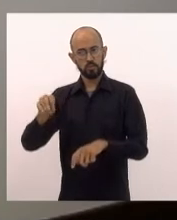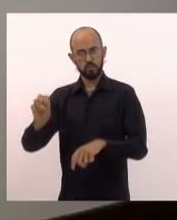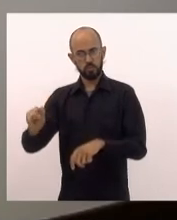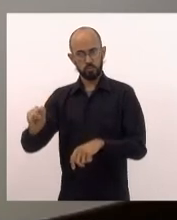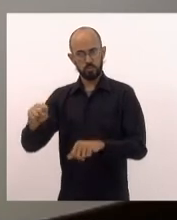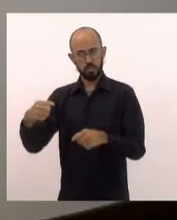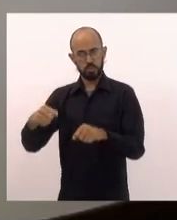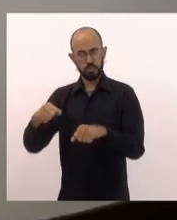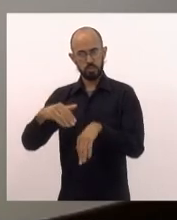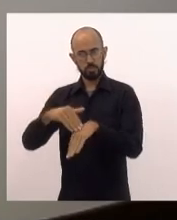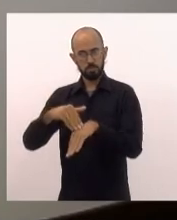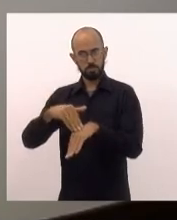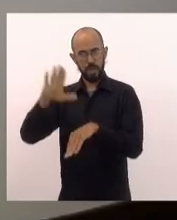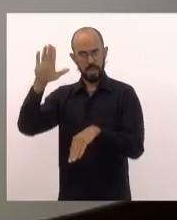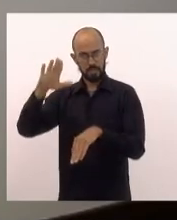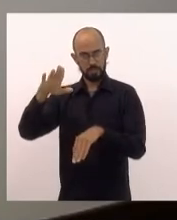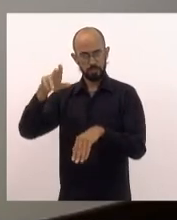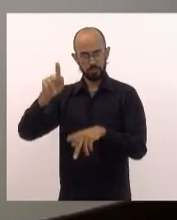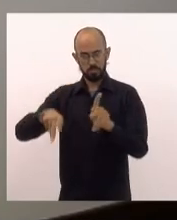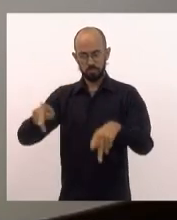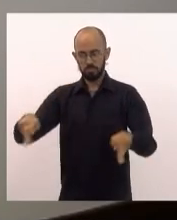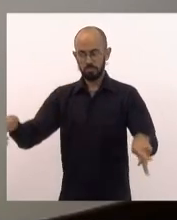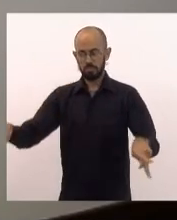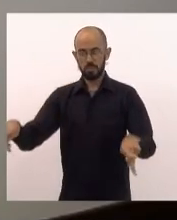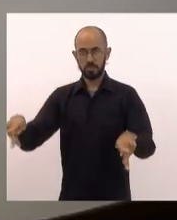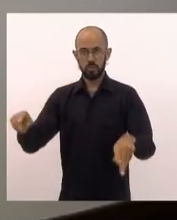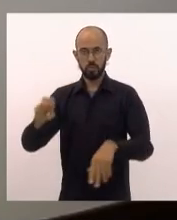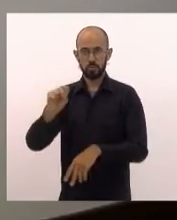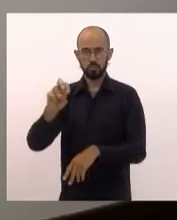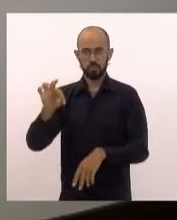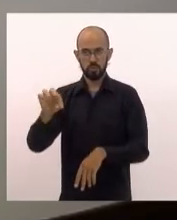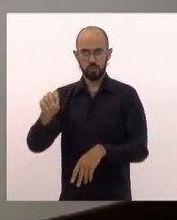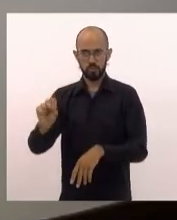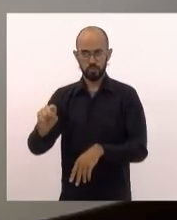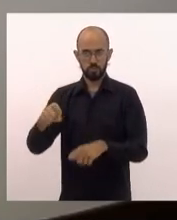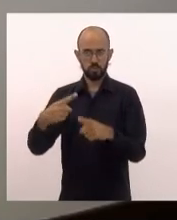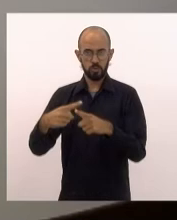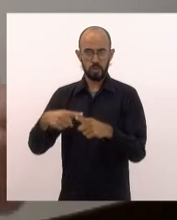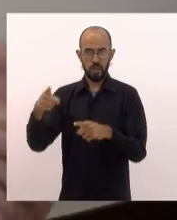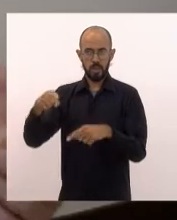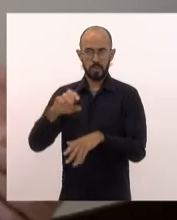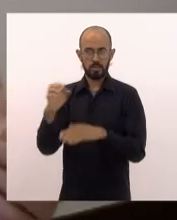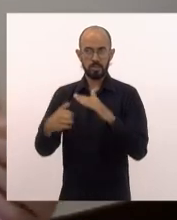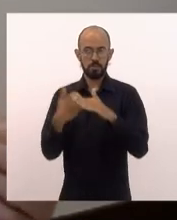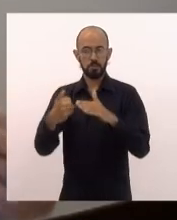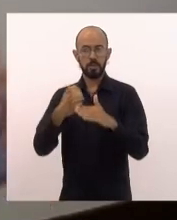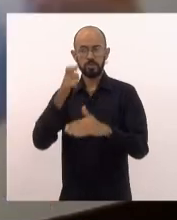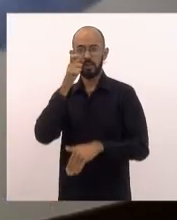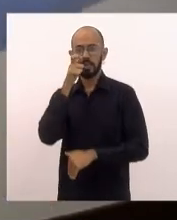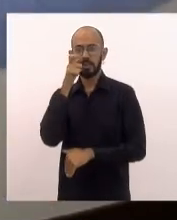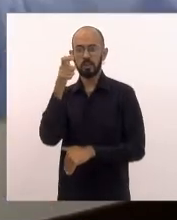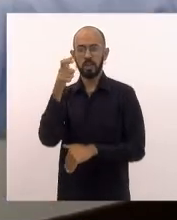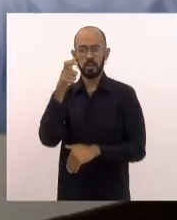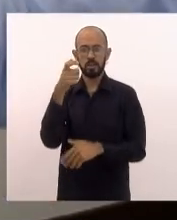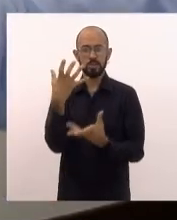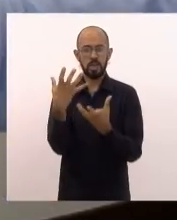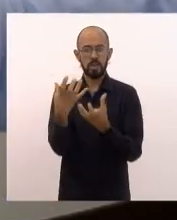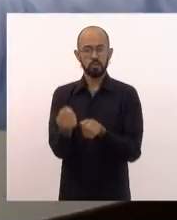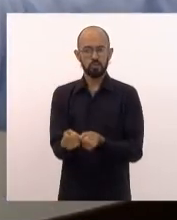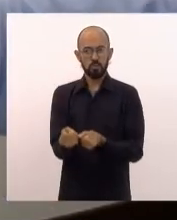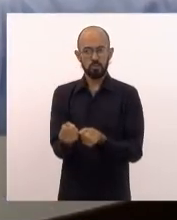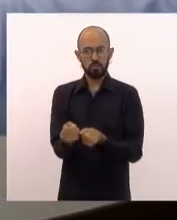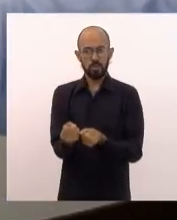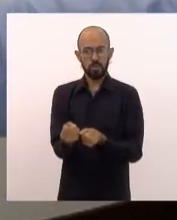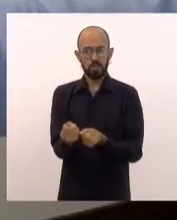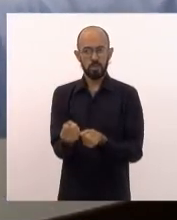de passageiros no Santos Dumont, porque só assim as empresas ficarão interessadas, né, em assumir a concessão do